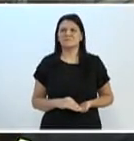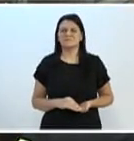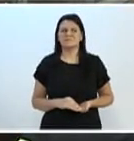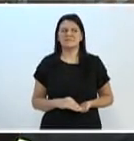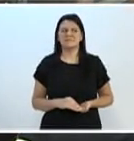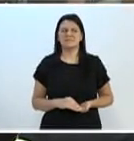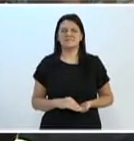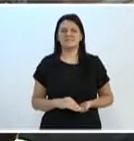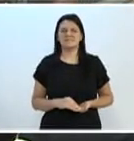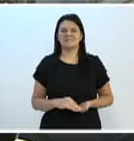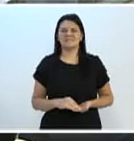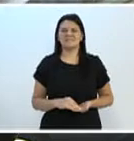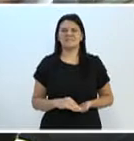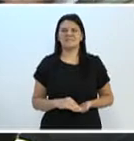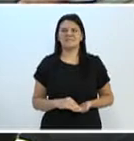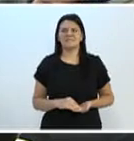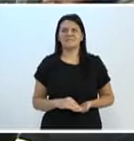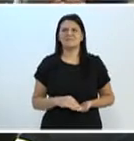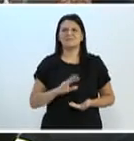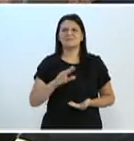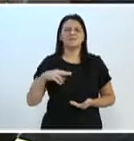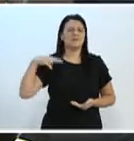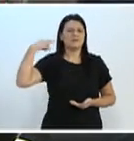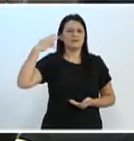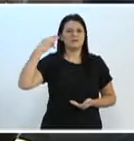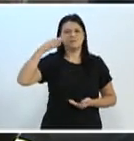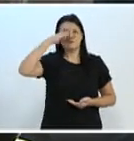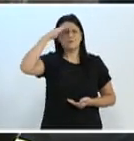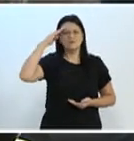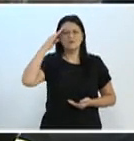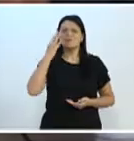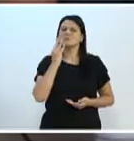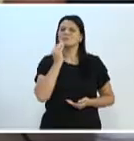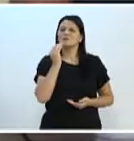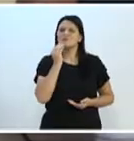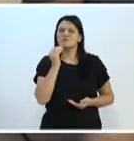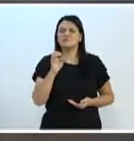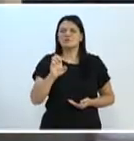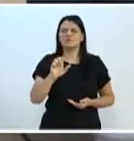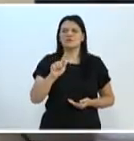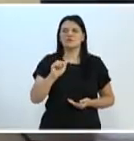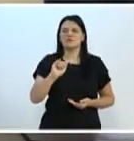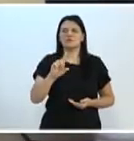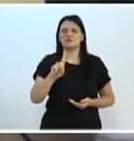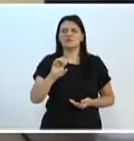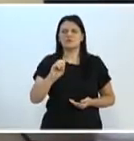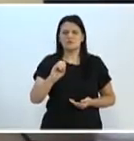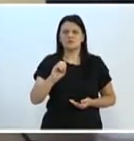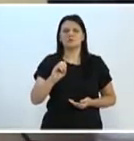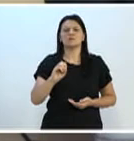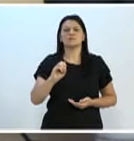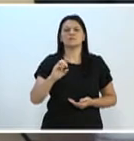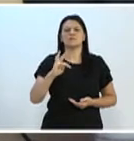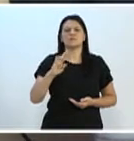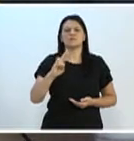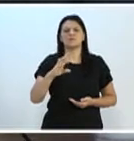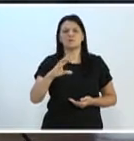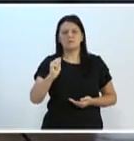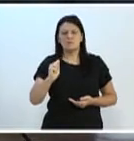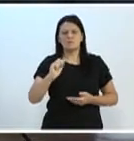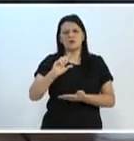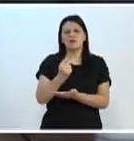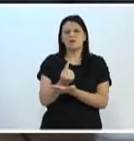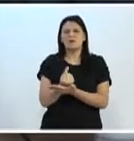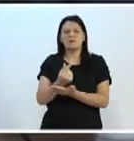Já vejo aqui os vereadores Jovino, Gilson, Egídio, Tuca, Ito, vereadora Cris Loureiro, Adriano